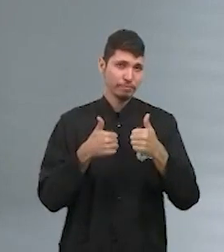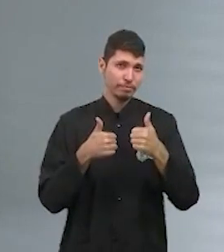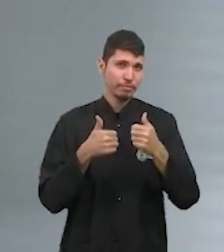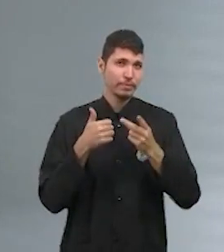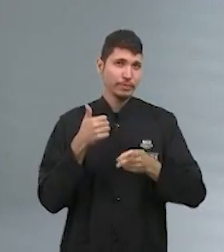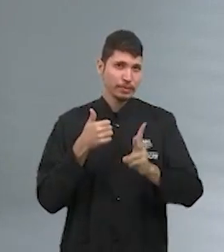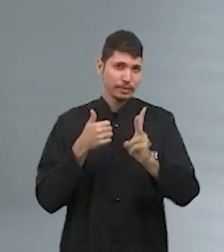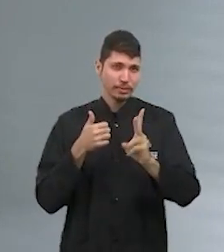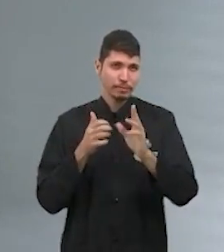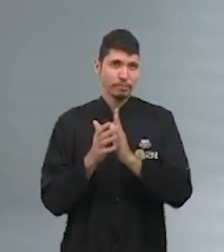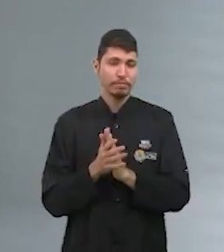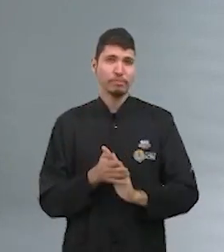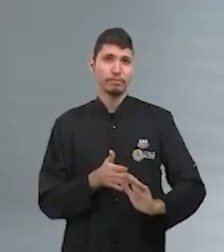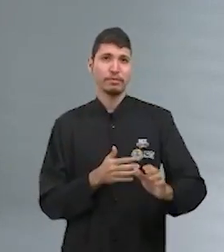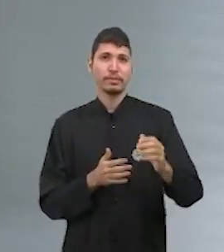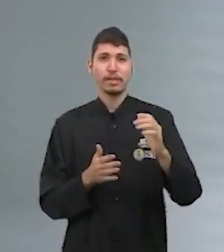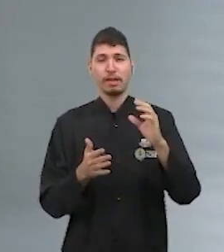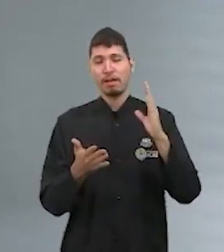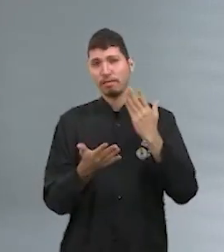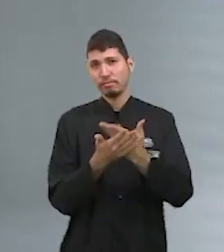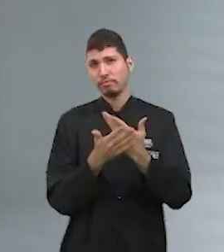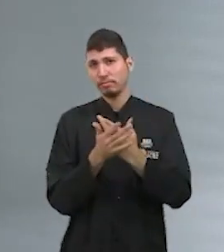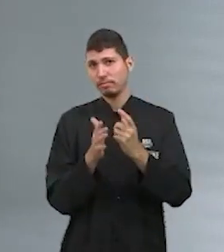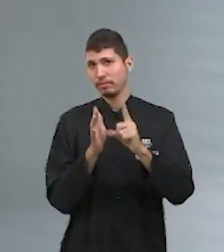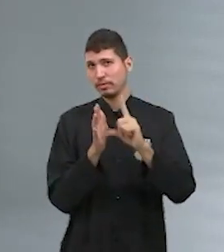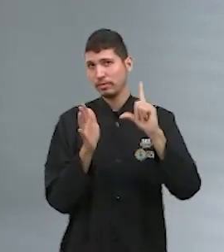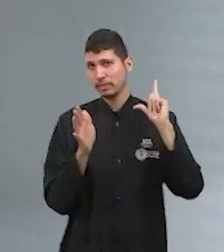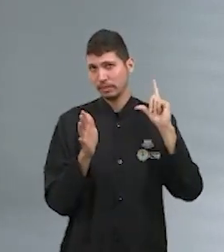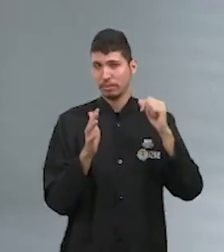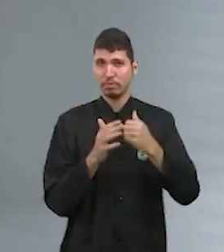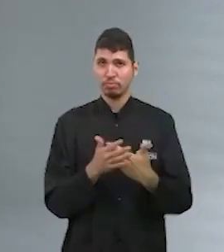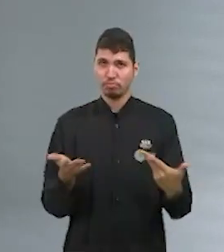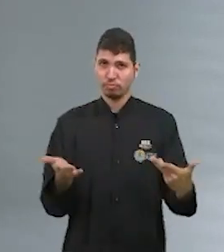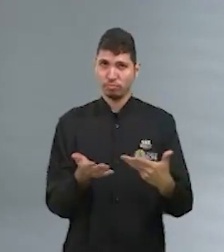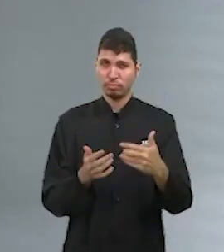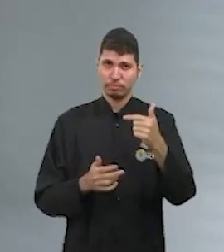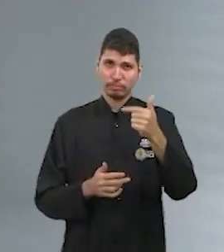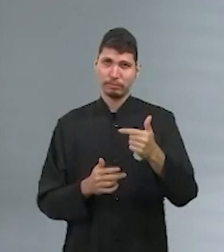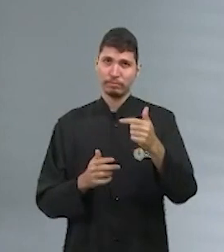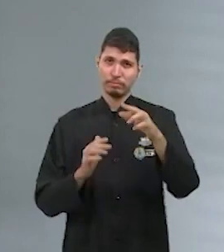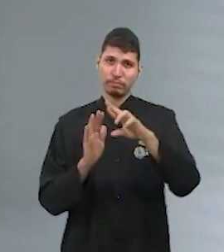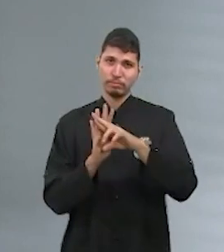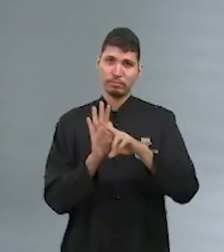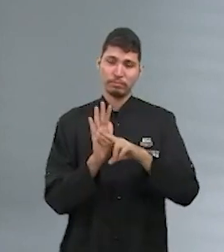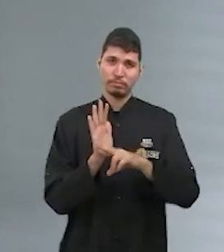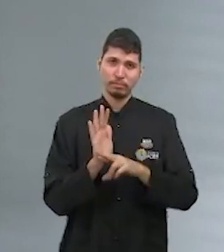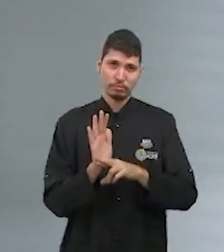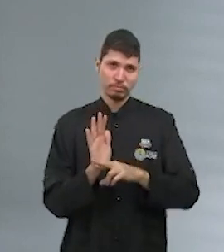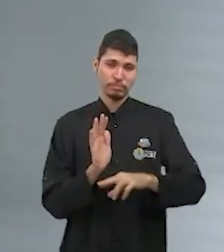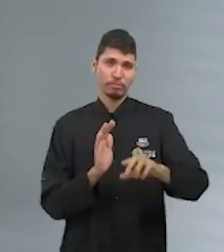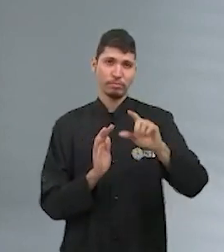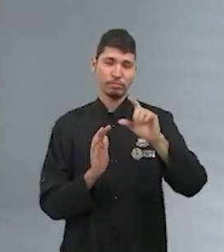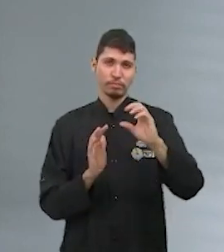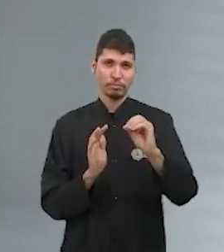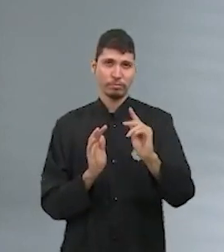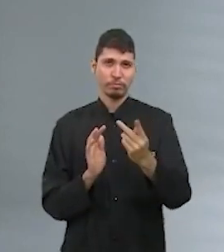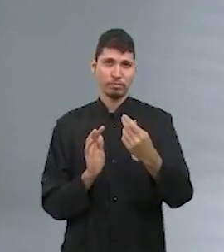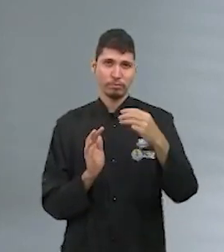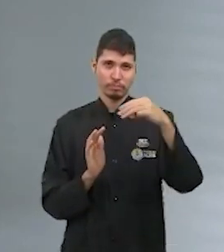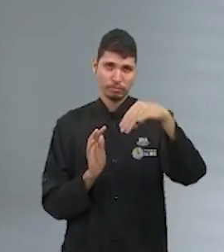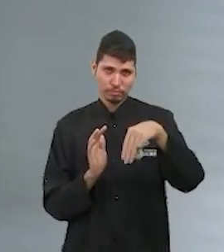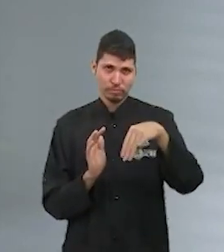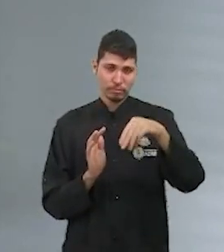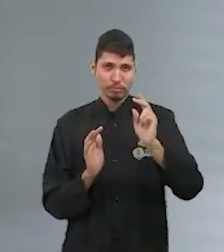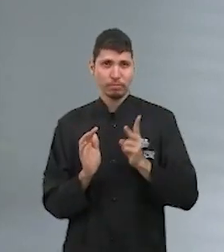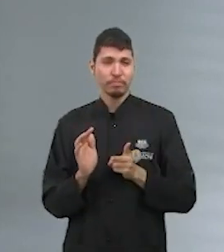à parte de Eletrodinâmica, hoje nós vamos ver a segunda lei de Ohm, tá? A aula anterior foi a primeira lei de Ohm e